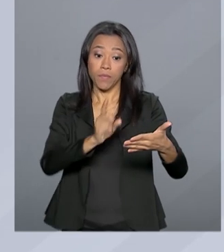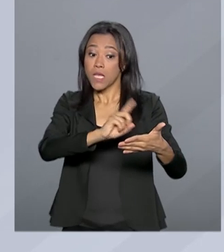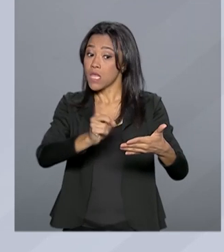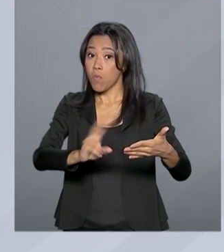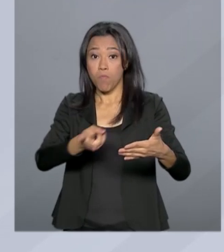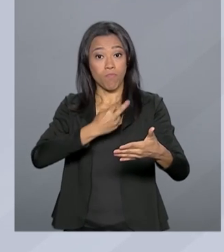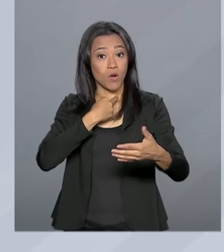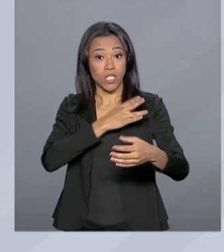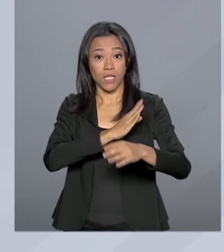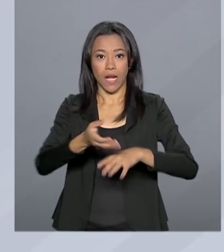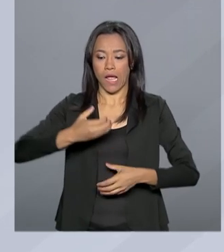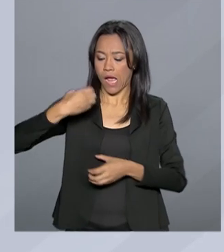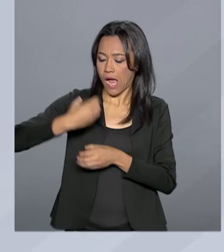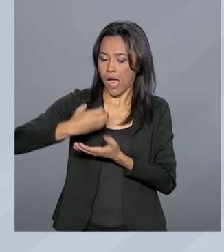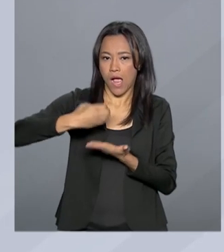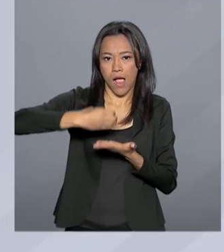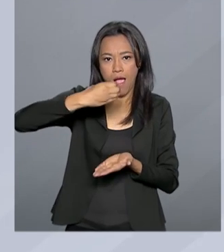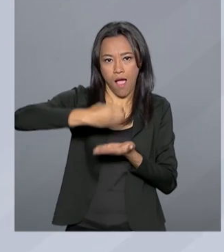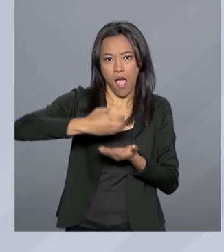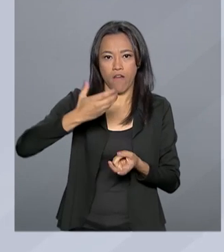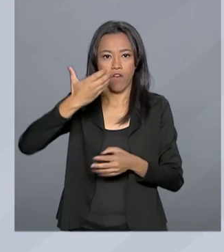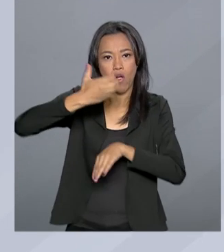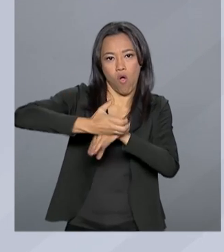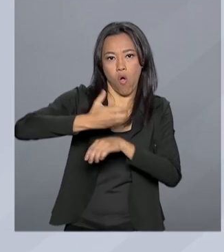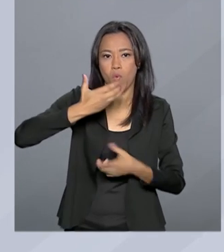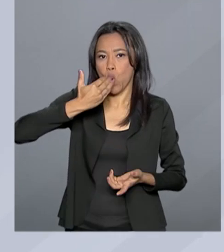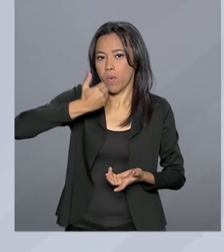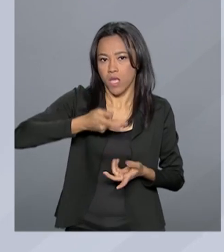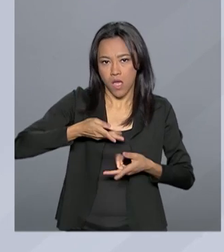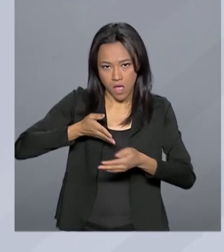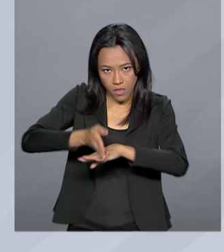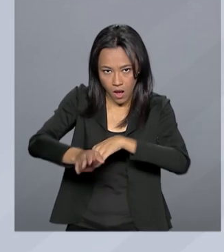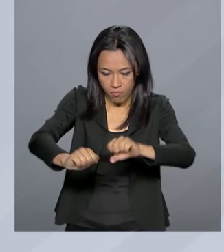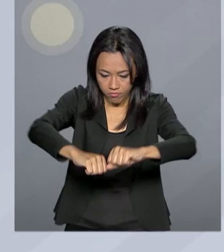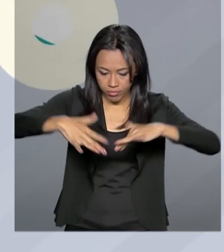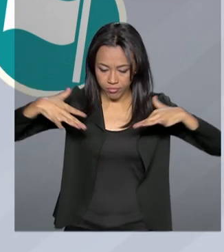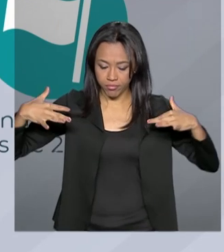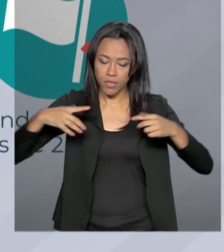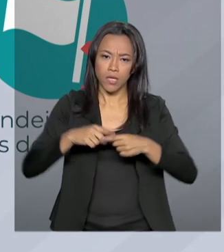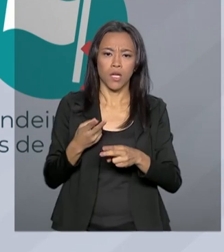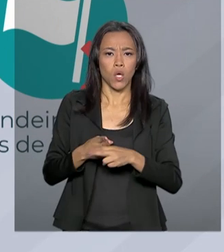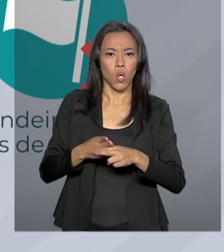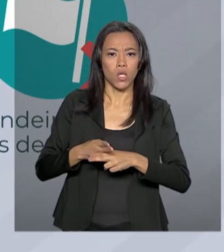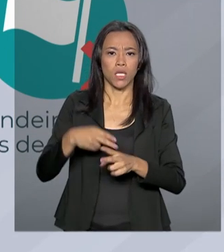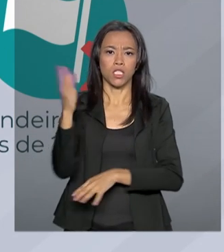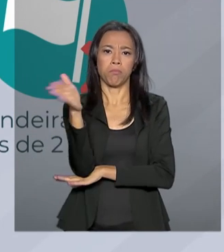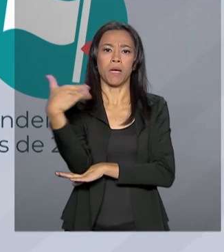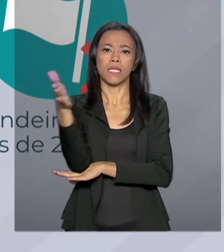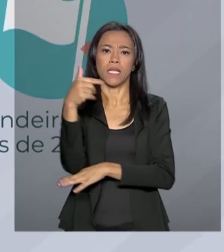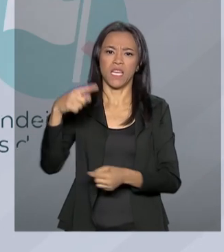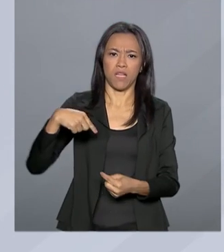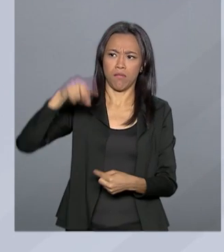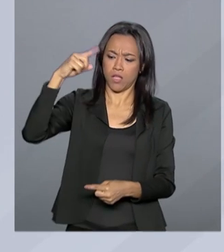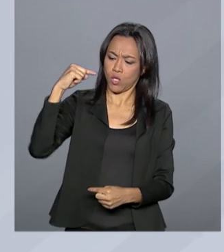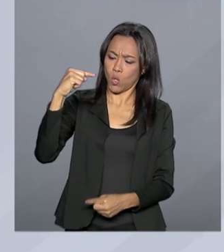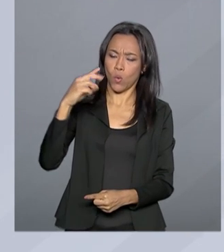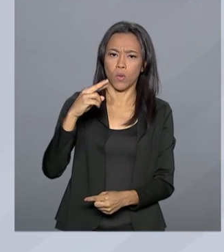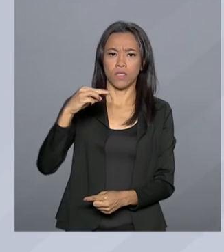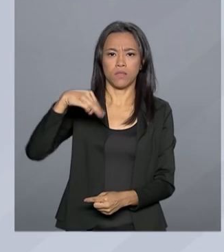entrar com garrafas, copos, líquidos ou comida. Objetos cortantes, bandeiras com mais de dois metros,